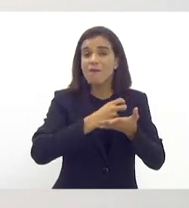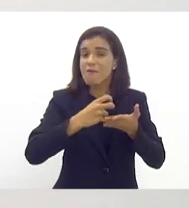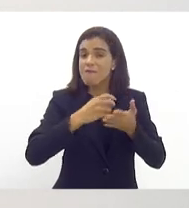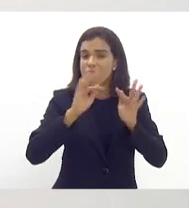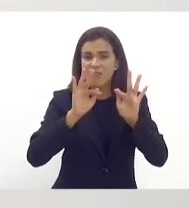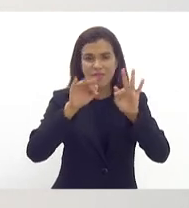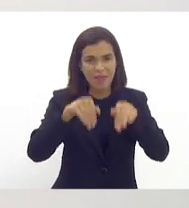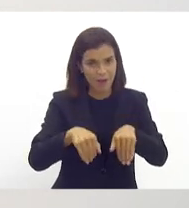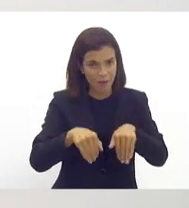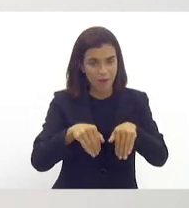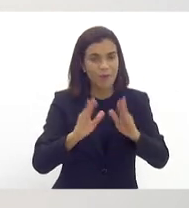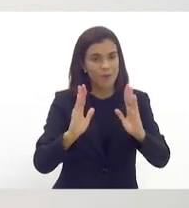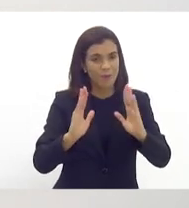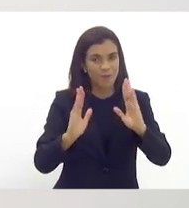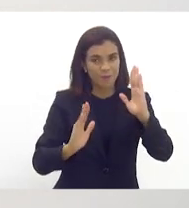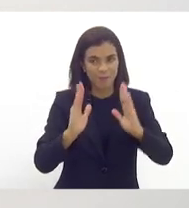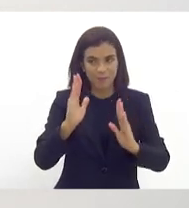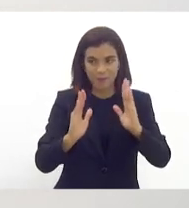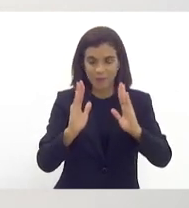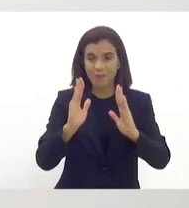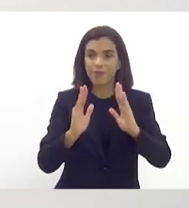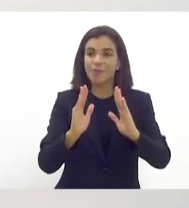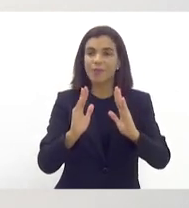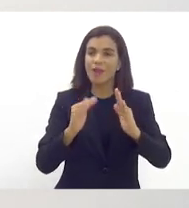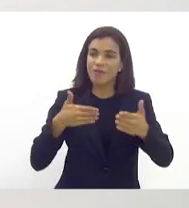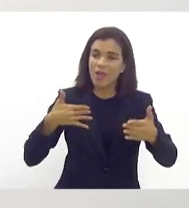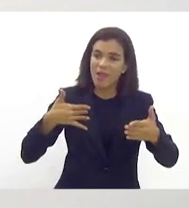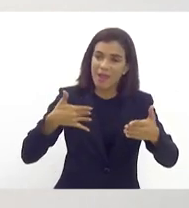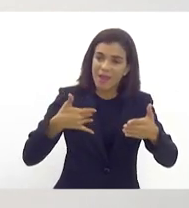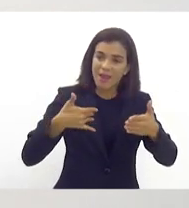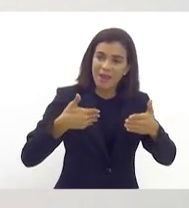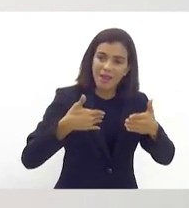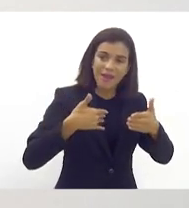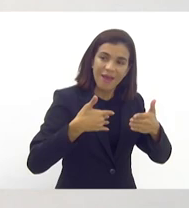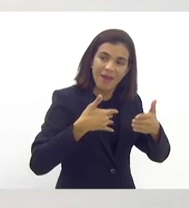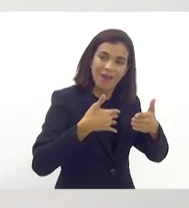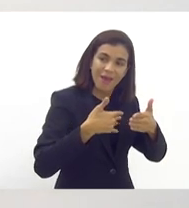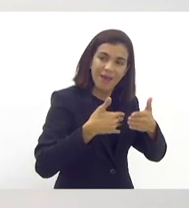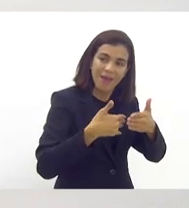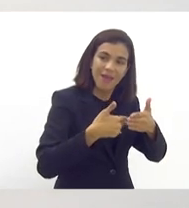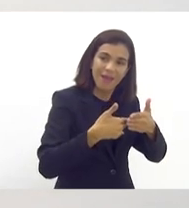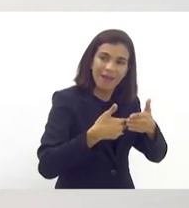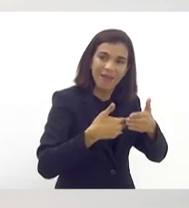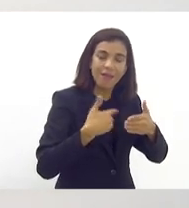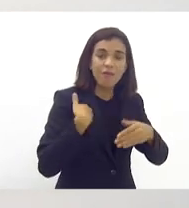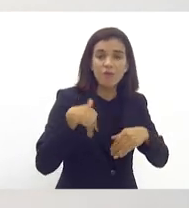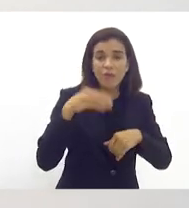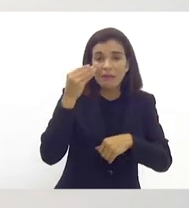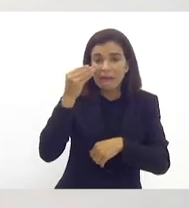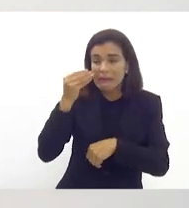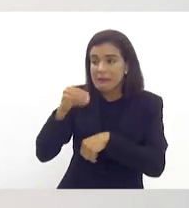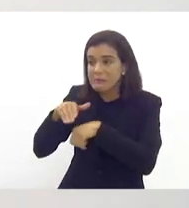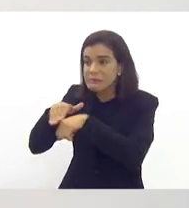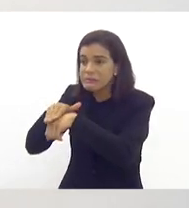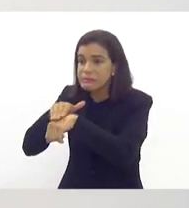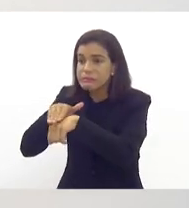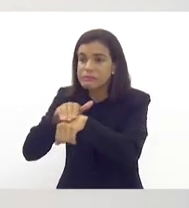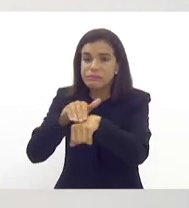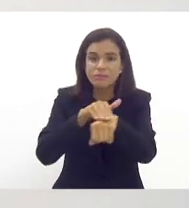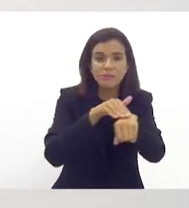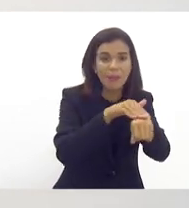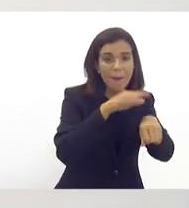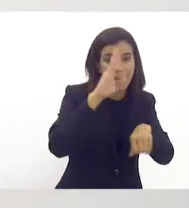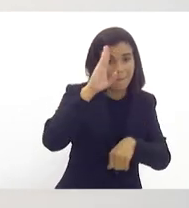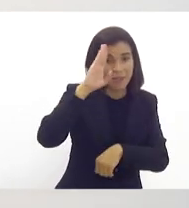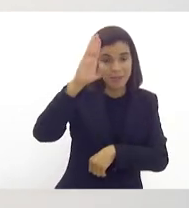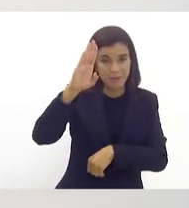saúde aqui que a gente tá falando ele foi chegando e a gente foi tentando falar e a gente falou com todos e foi falando com todo mundo inclusive com a